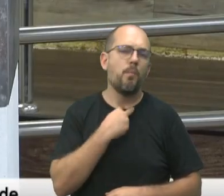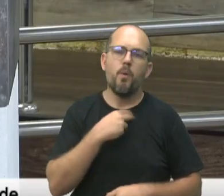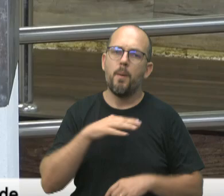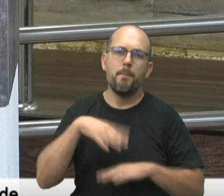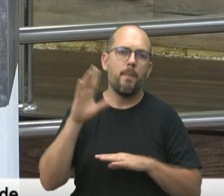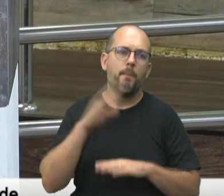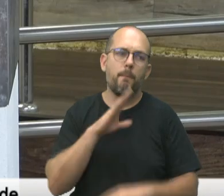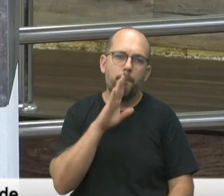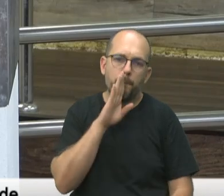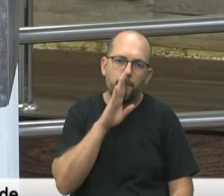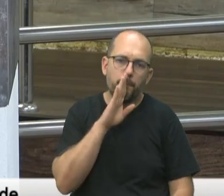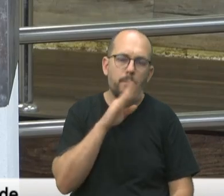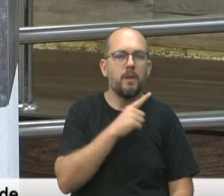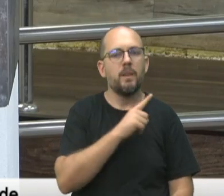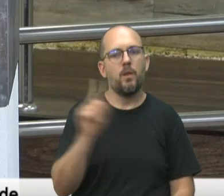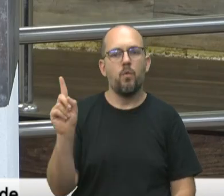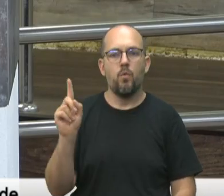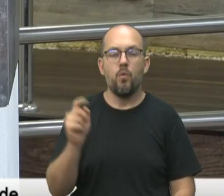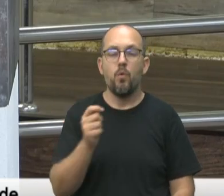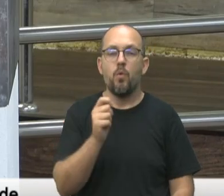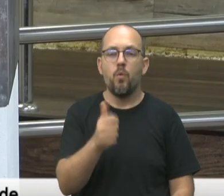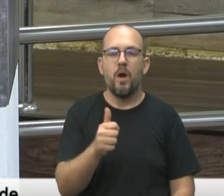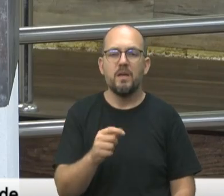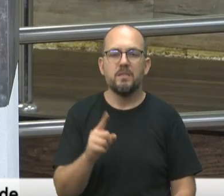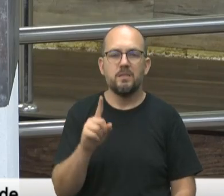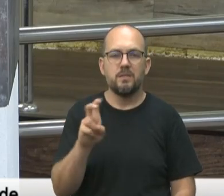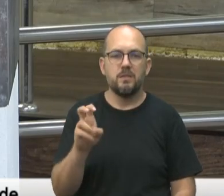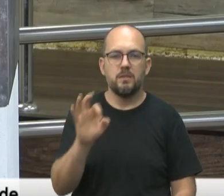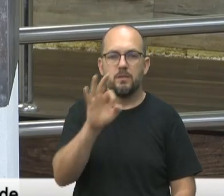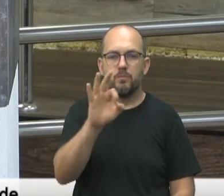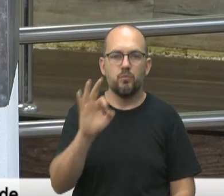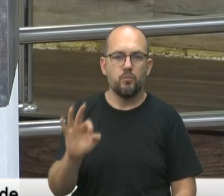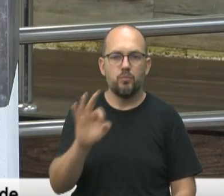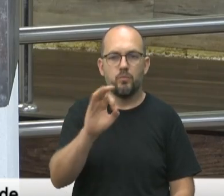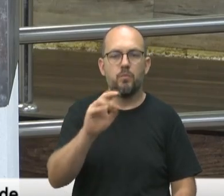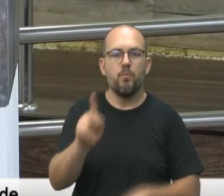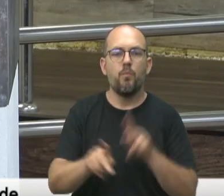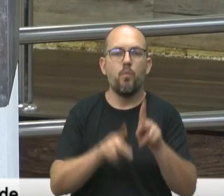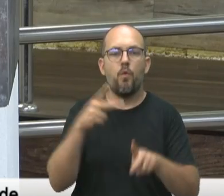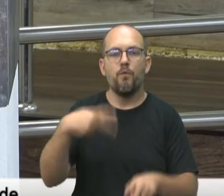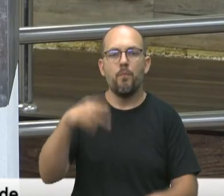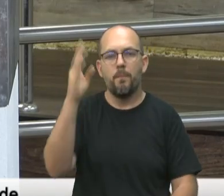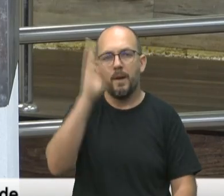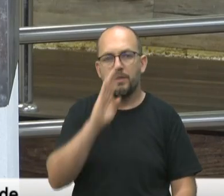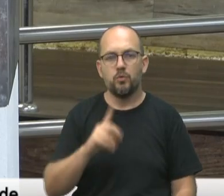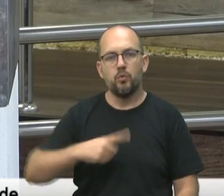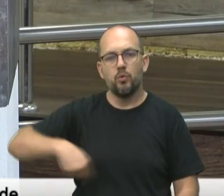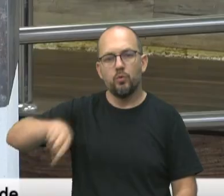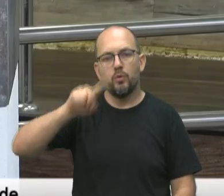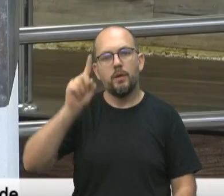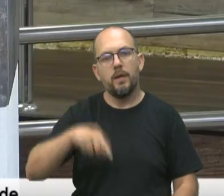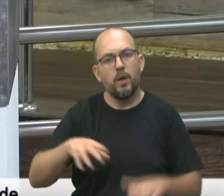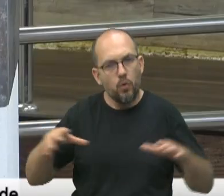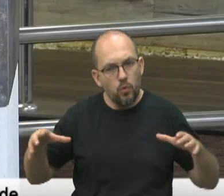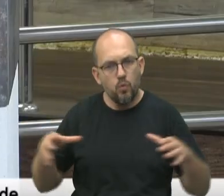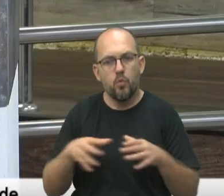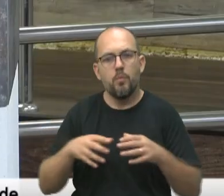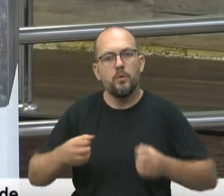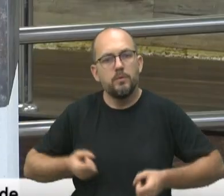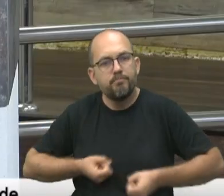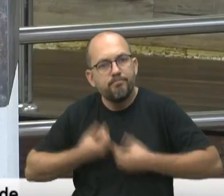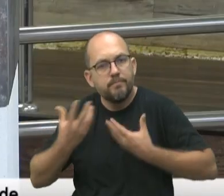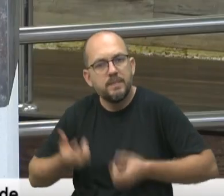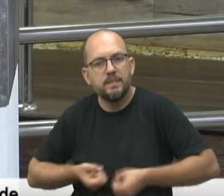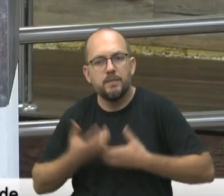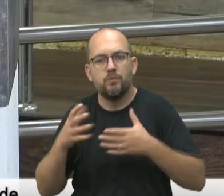calados. Nós somos quase 15% da população brasileira. Nós somos um grupo expressivo